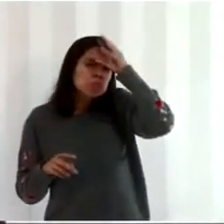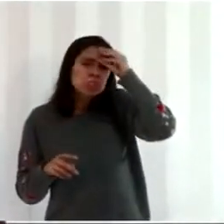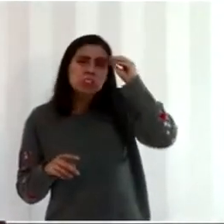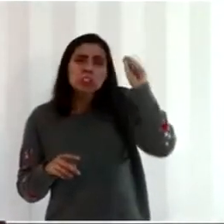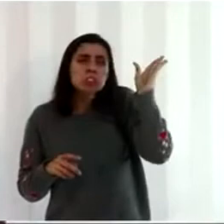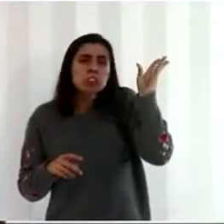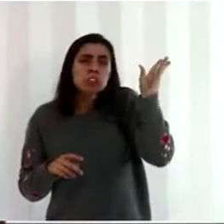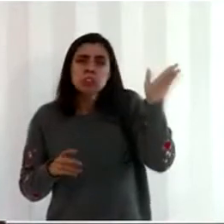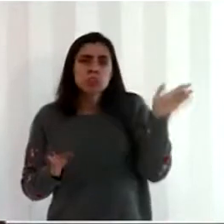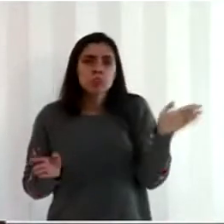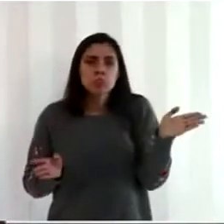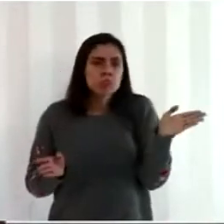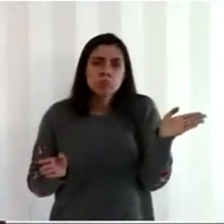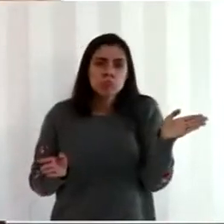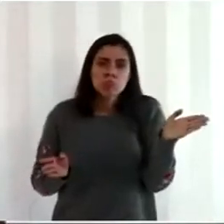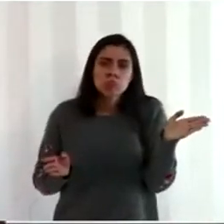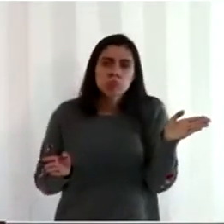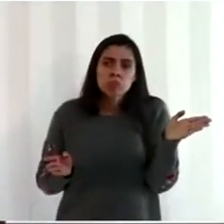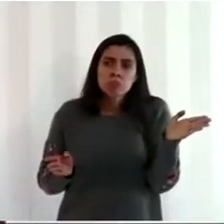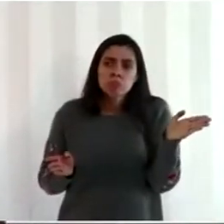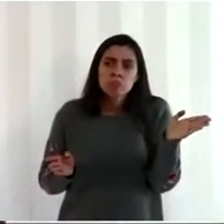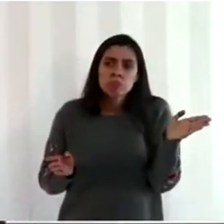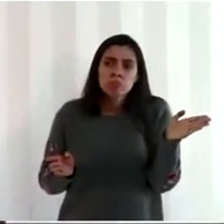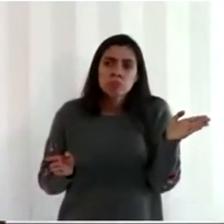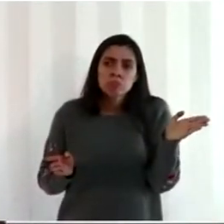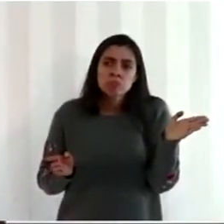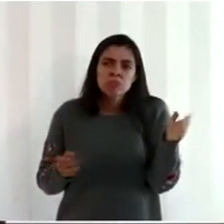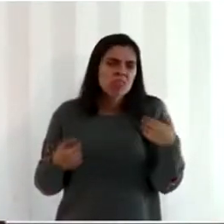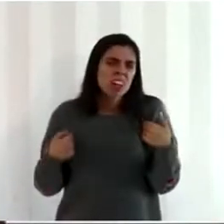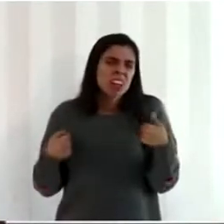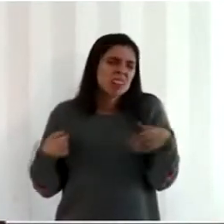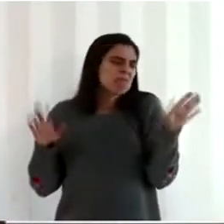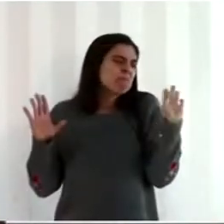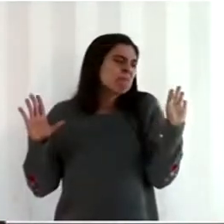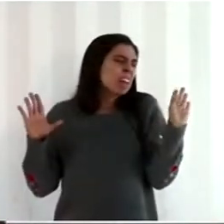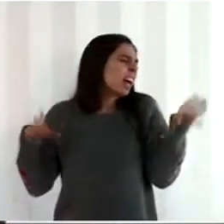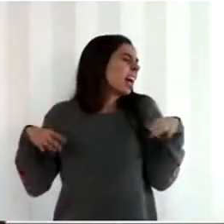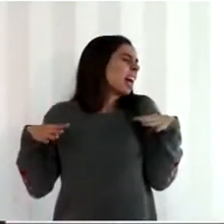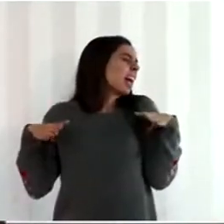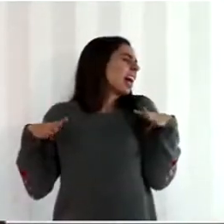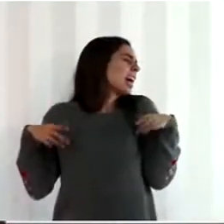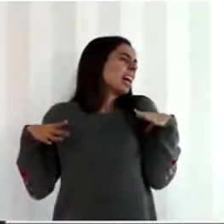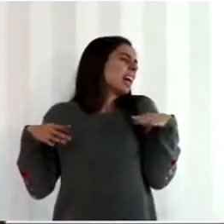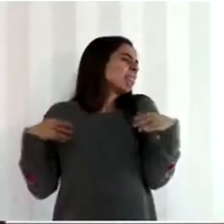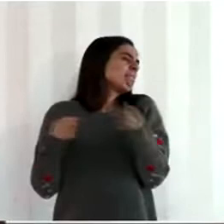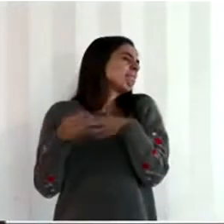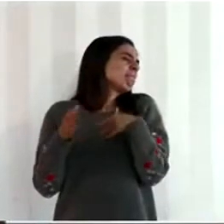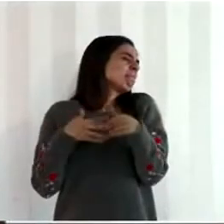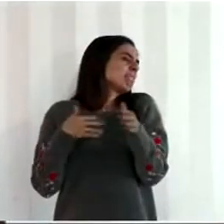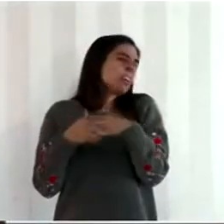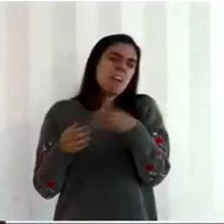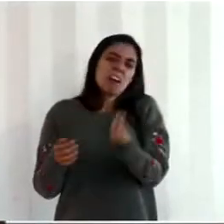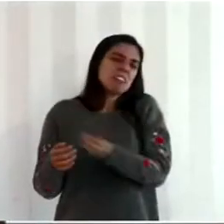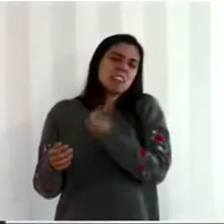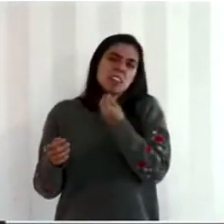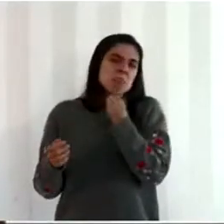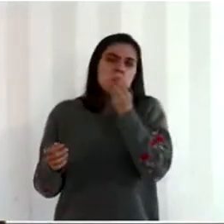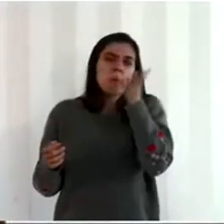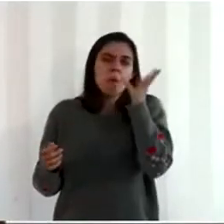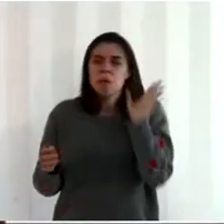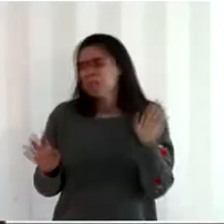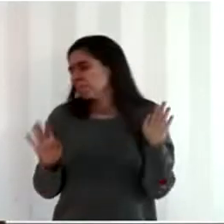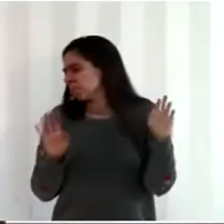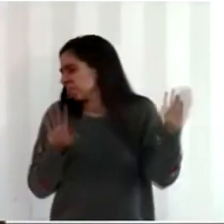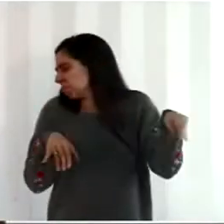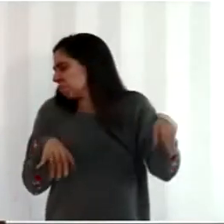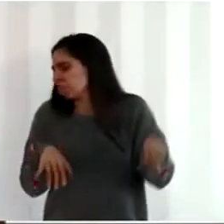se conclama mais o povo de Deus a viver uma vida santa e reta. Mas é uma pergunta que você precisa responder diante de Deus nessa noite, porque Ele